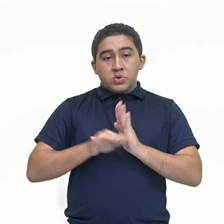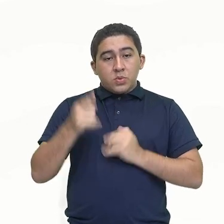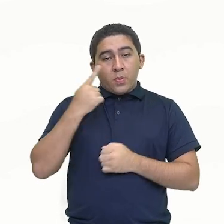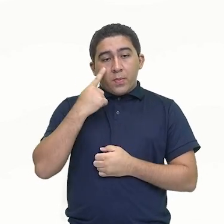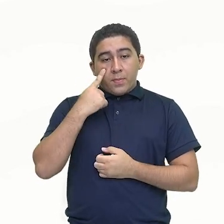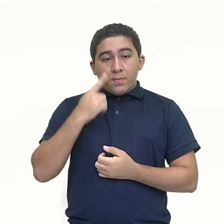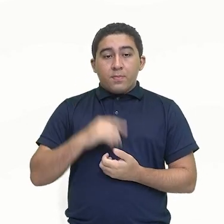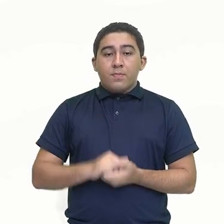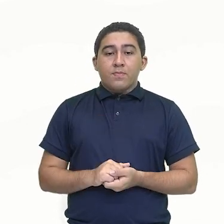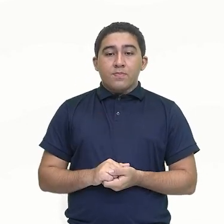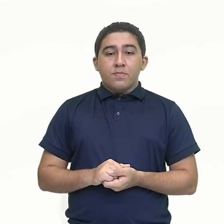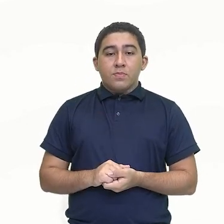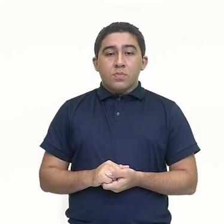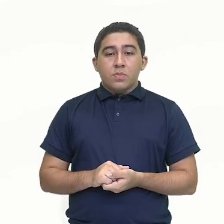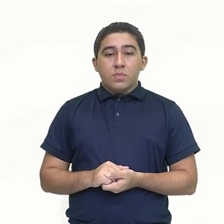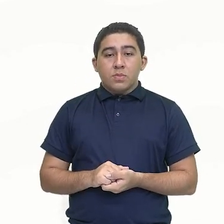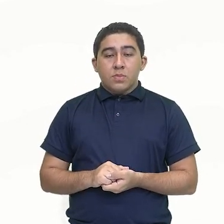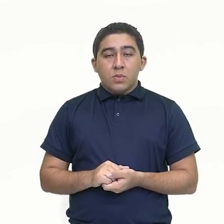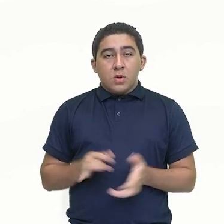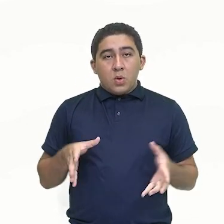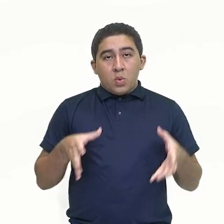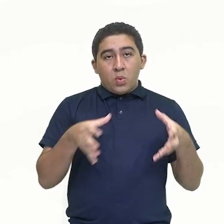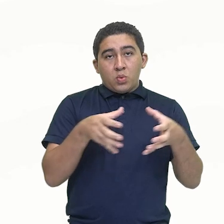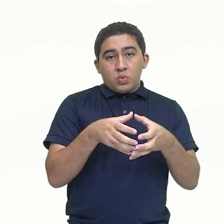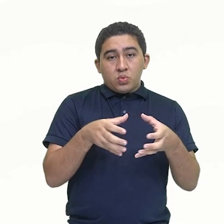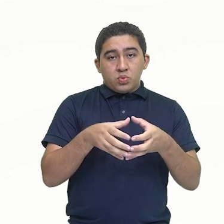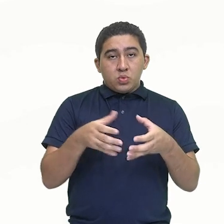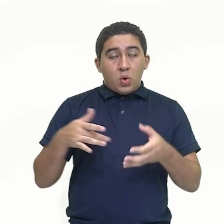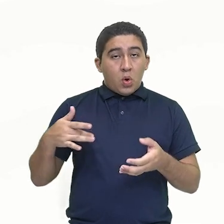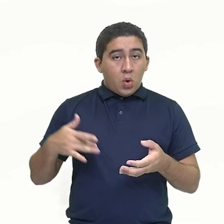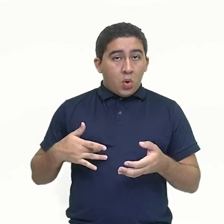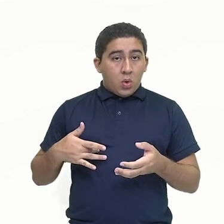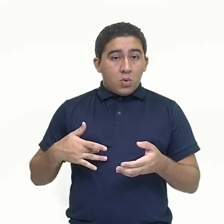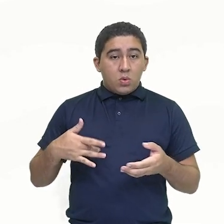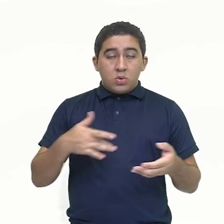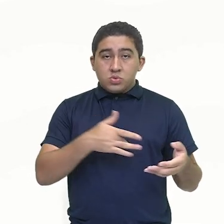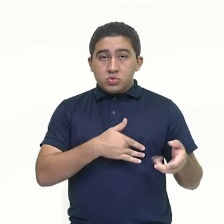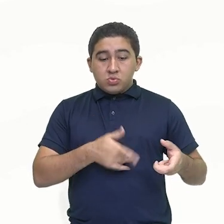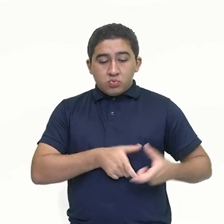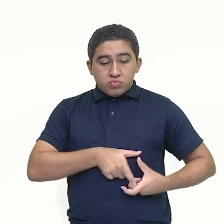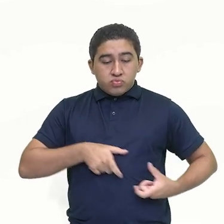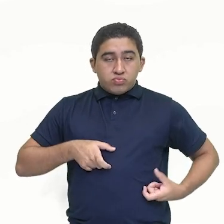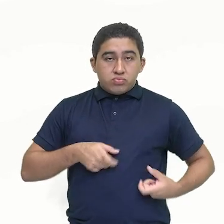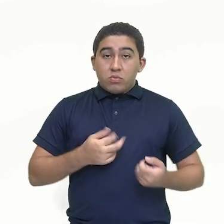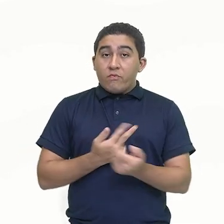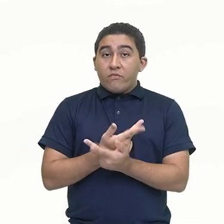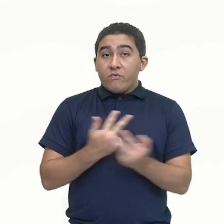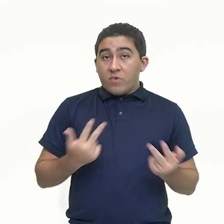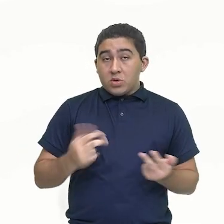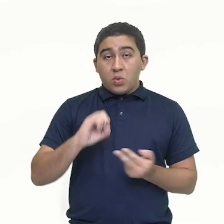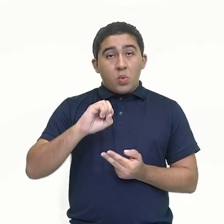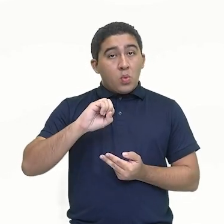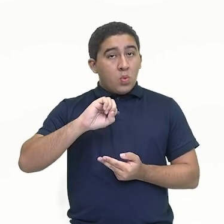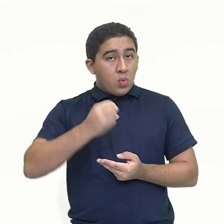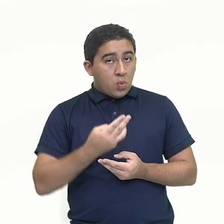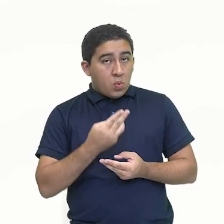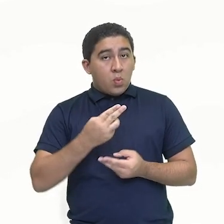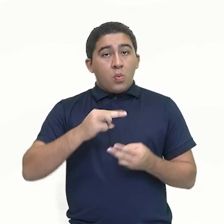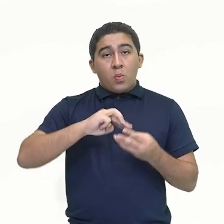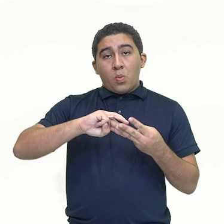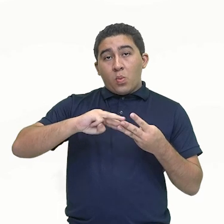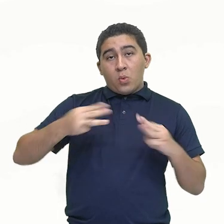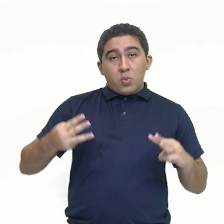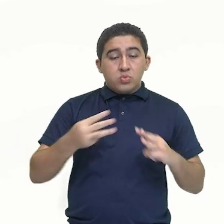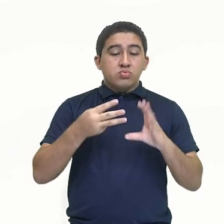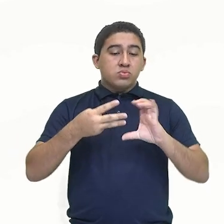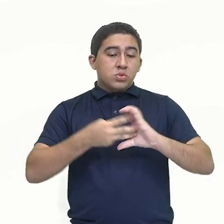aula. Conjunto de órgãos, ou tecidos que estão ali